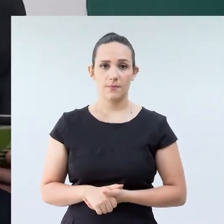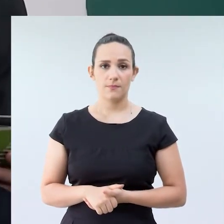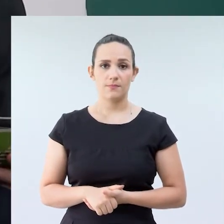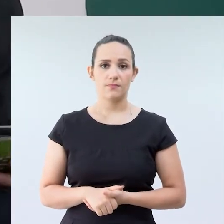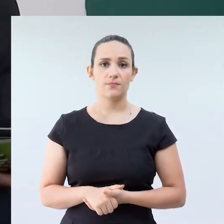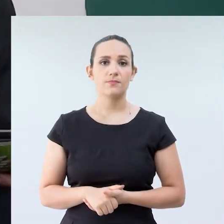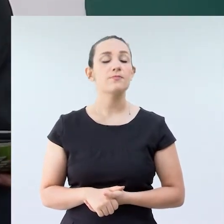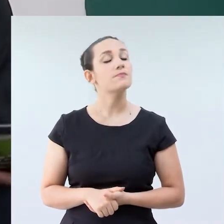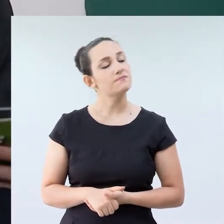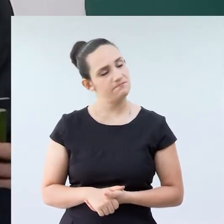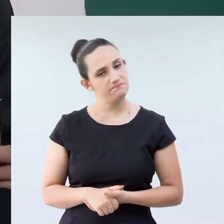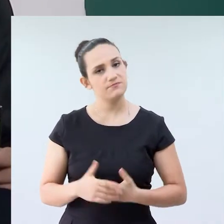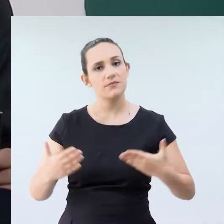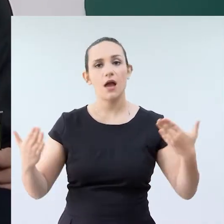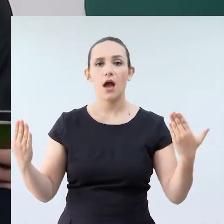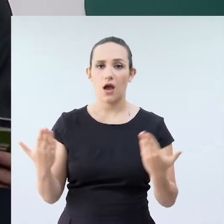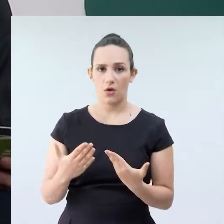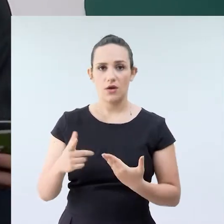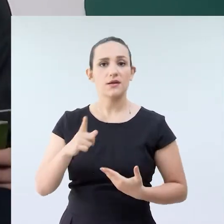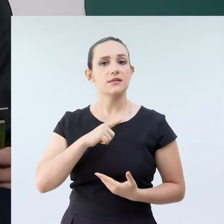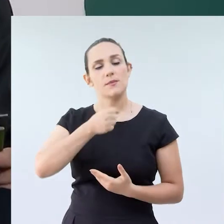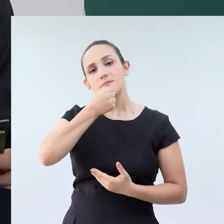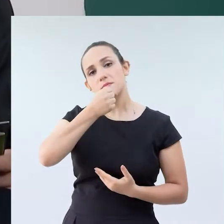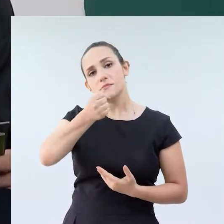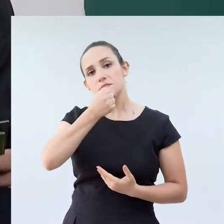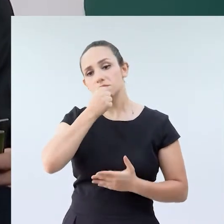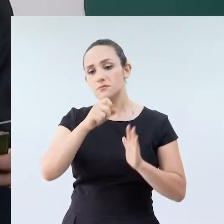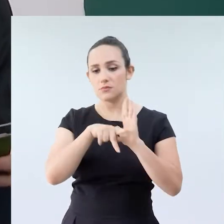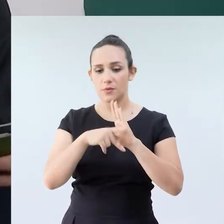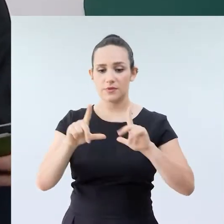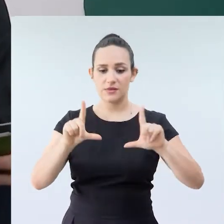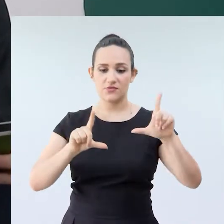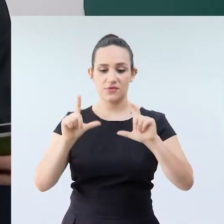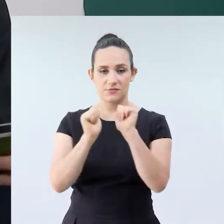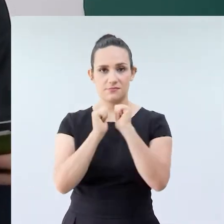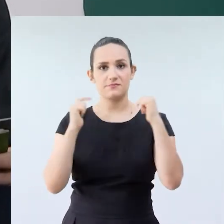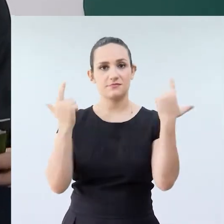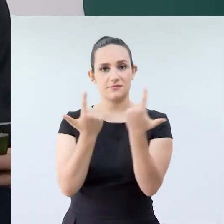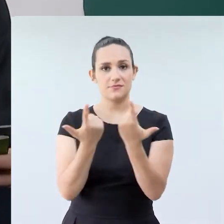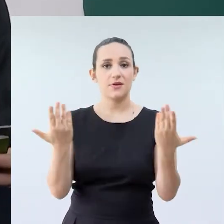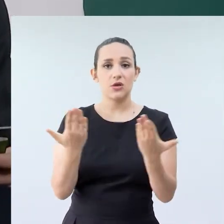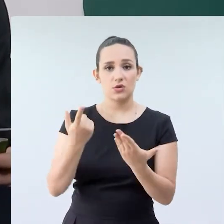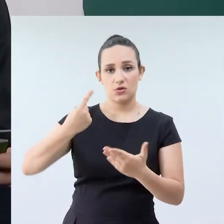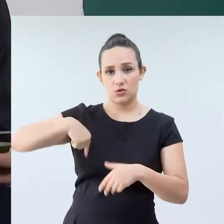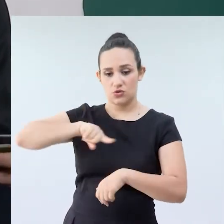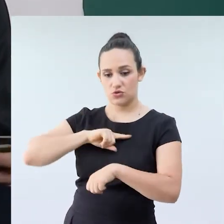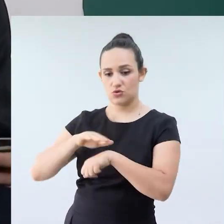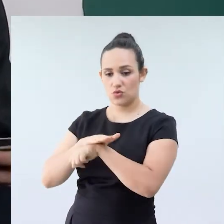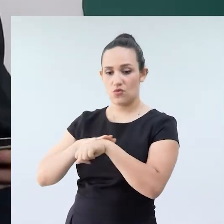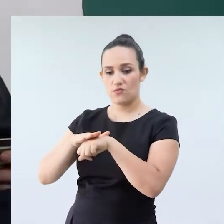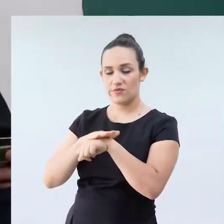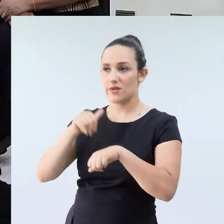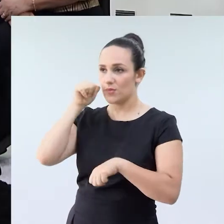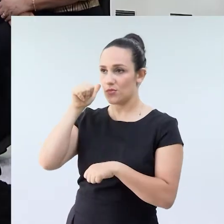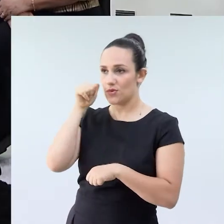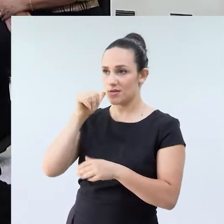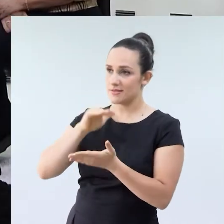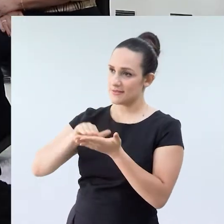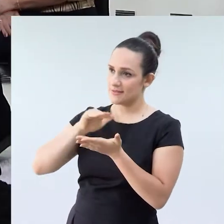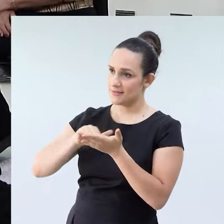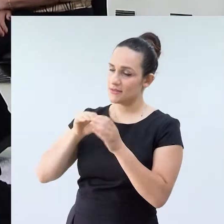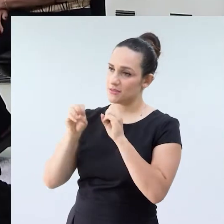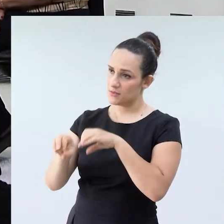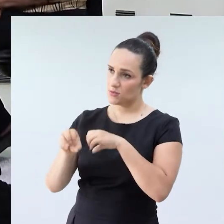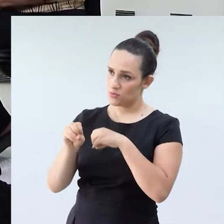Acabamos de assistir a reportagem produzida pela TV Assembleia. Agora vamos conversar com a secretária de Educação. Secretária,